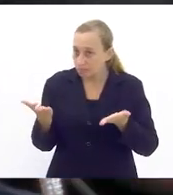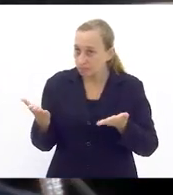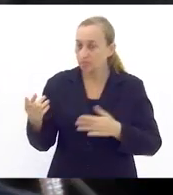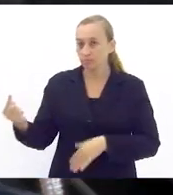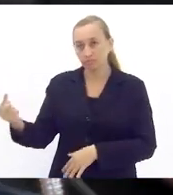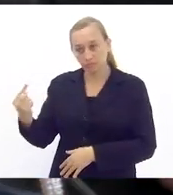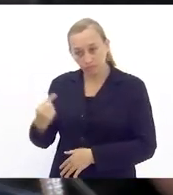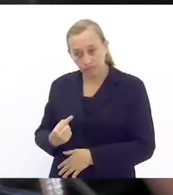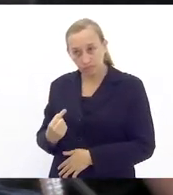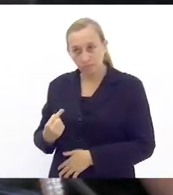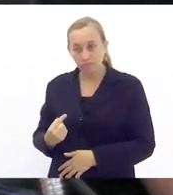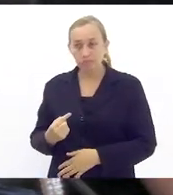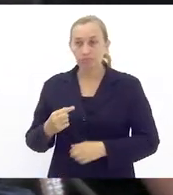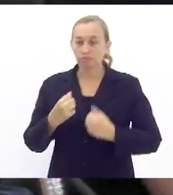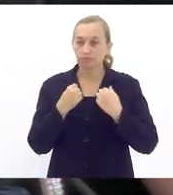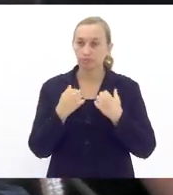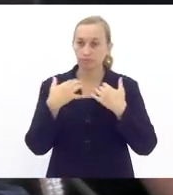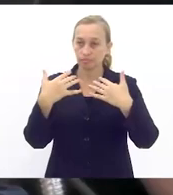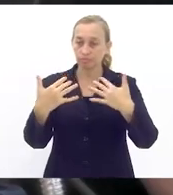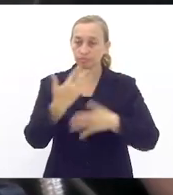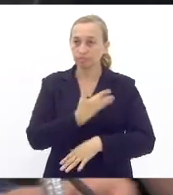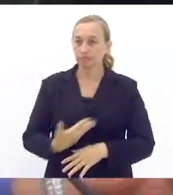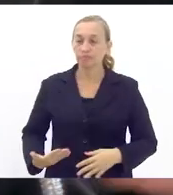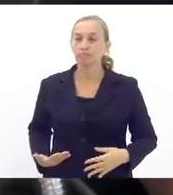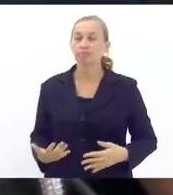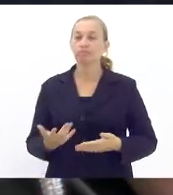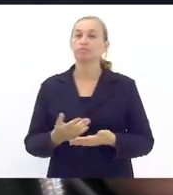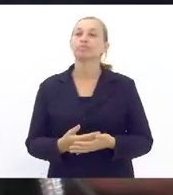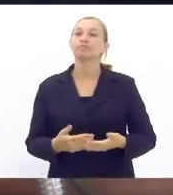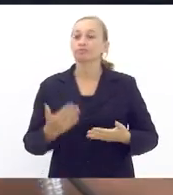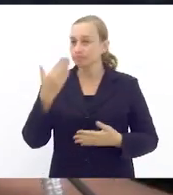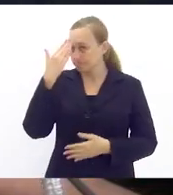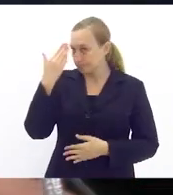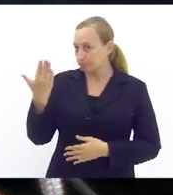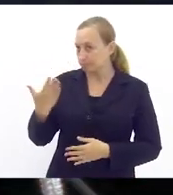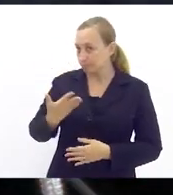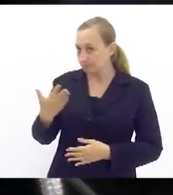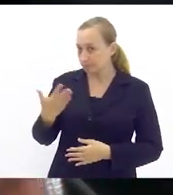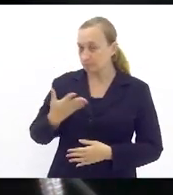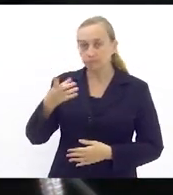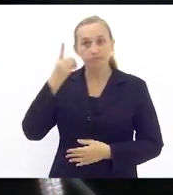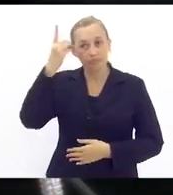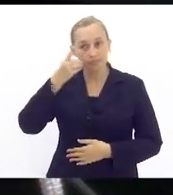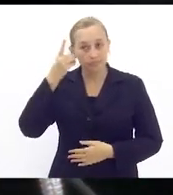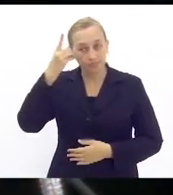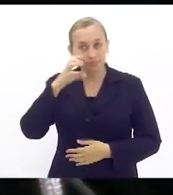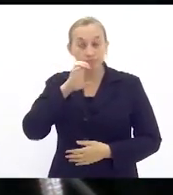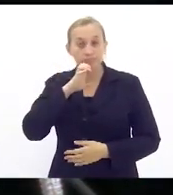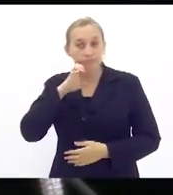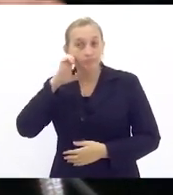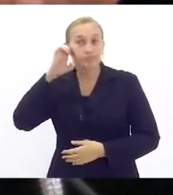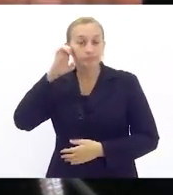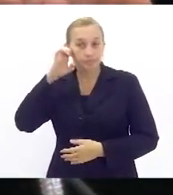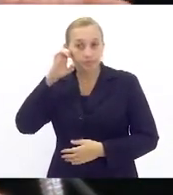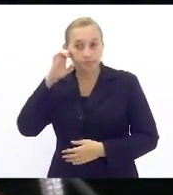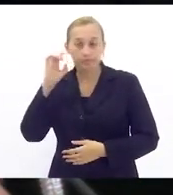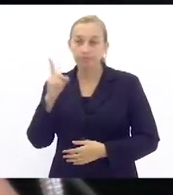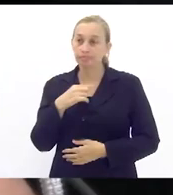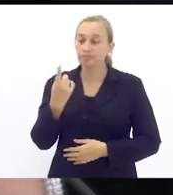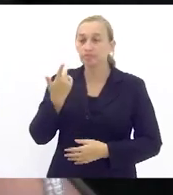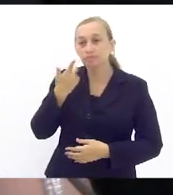vieram até a audiência pública atendendo nosso chamado agradecer a minha colega deputada Érica takemoto porque a gente